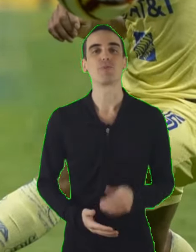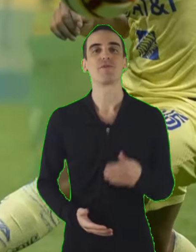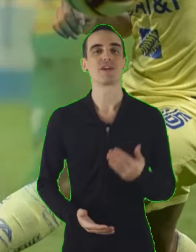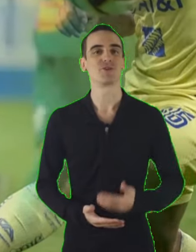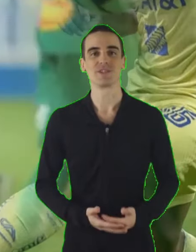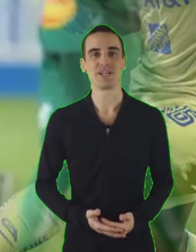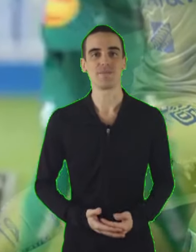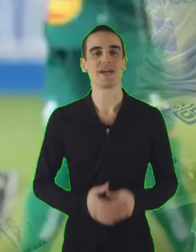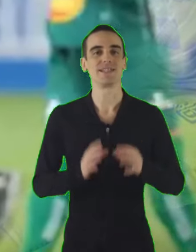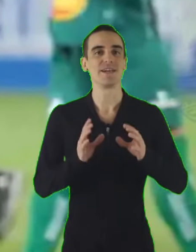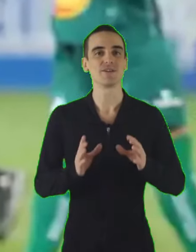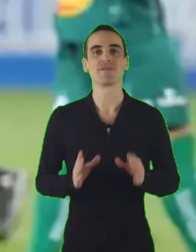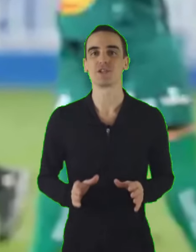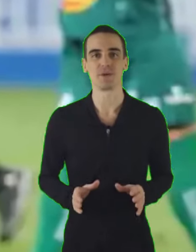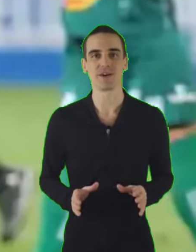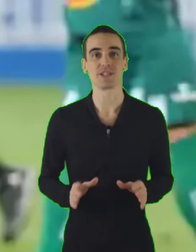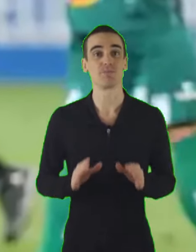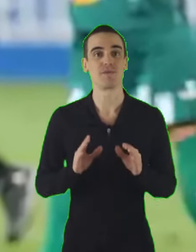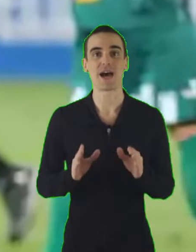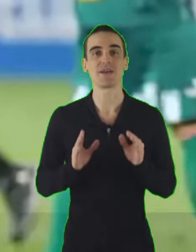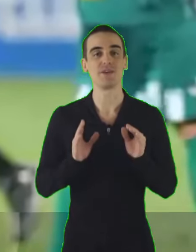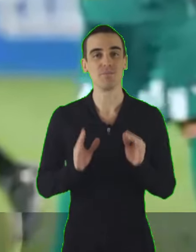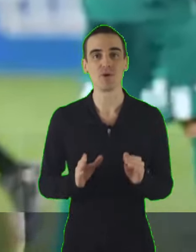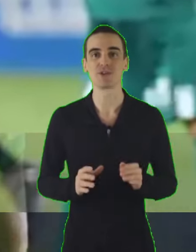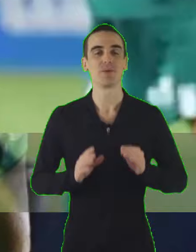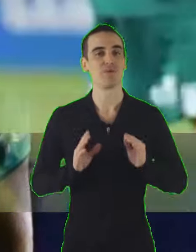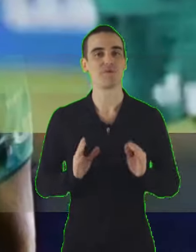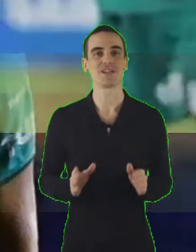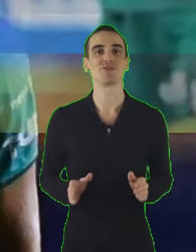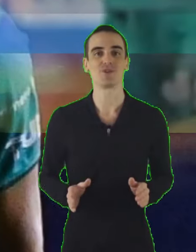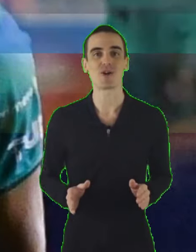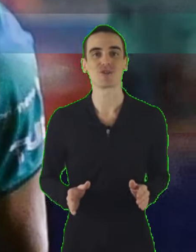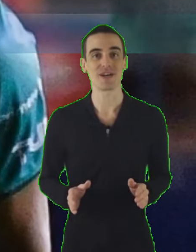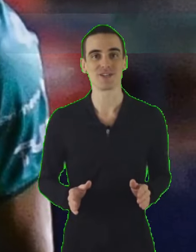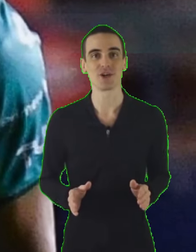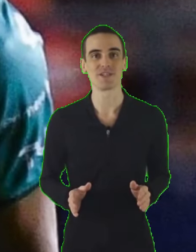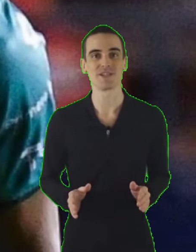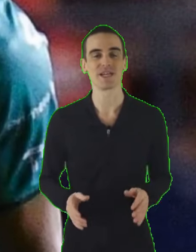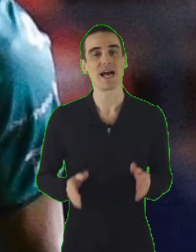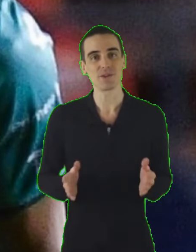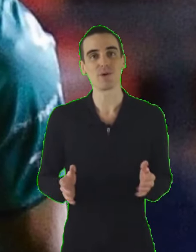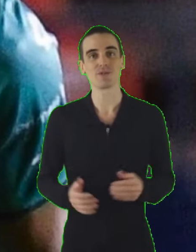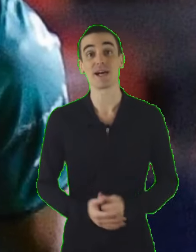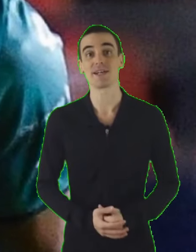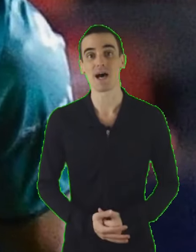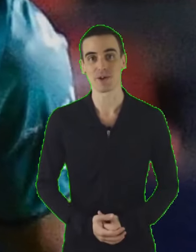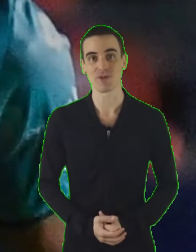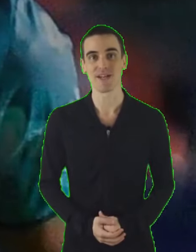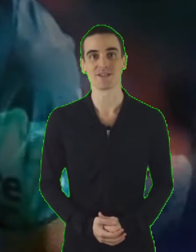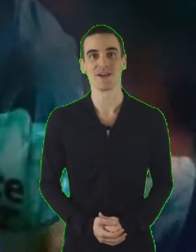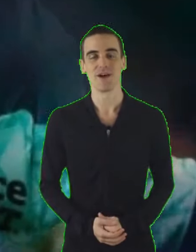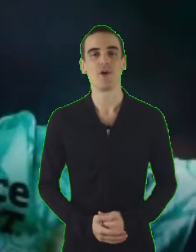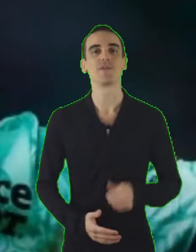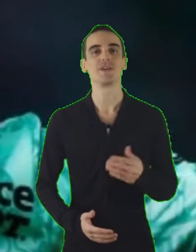de 600.000 em torno de R 2 milhões deais e aí torcedor O que acha do retorno de Lucas Romero ao rei de